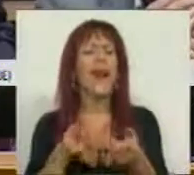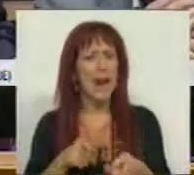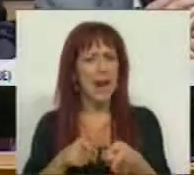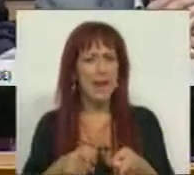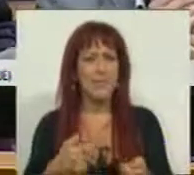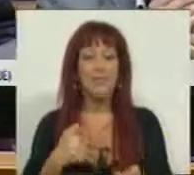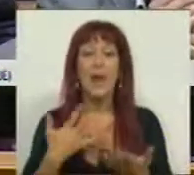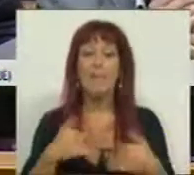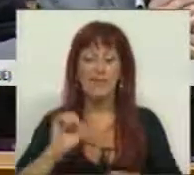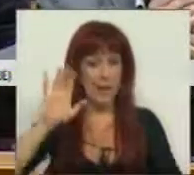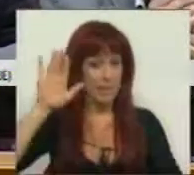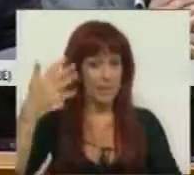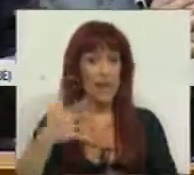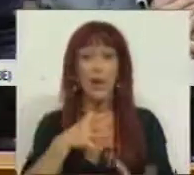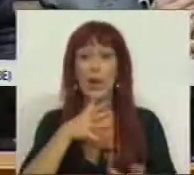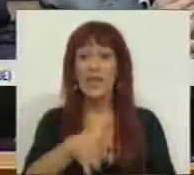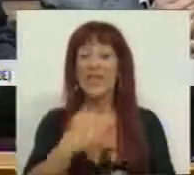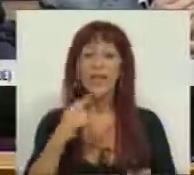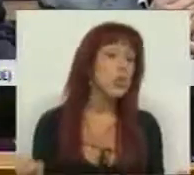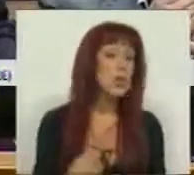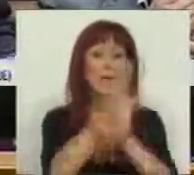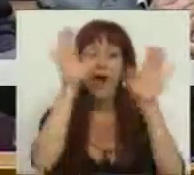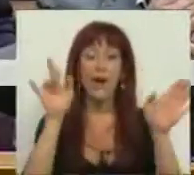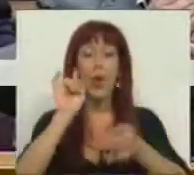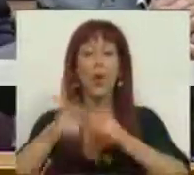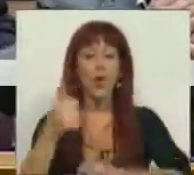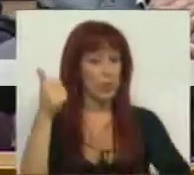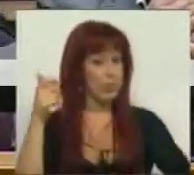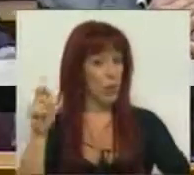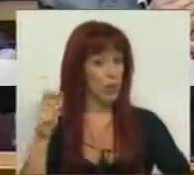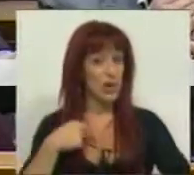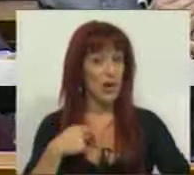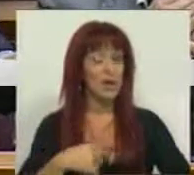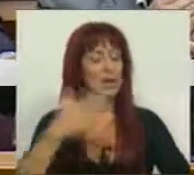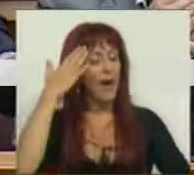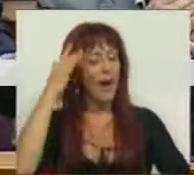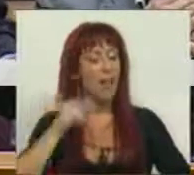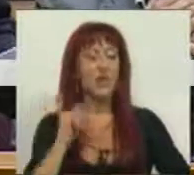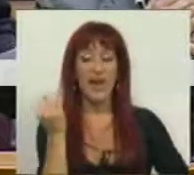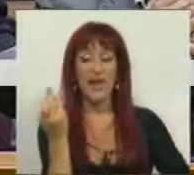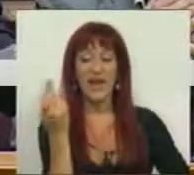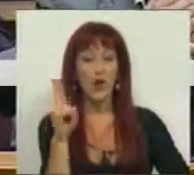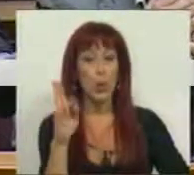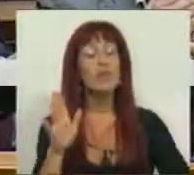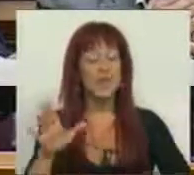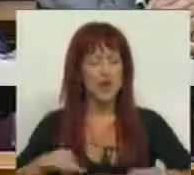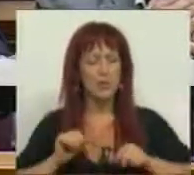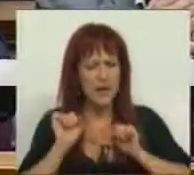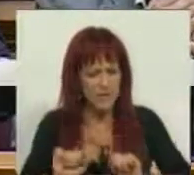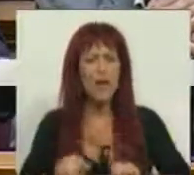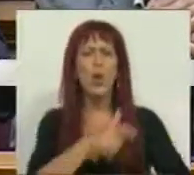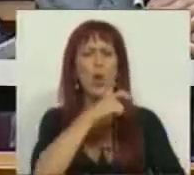matéria. Quero, em primeiro lugar, deixar absolutamente claro que o Bloco de Esquerda considera que o IRU deve assumir os